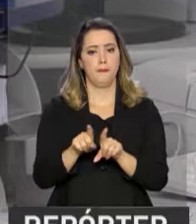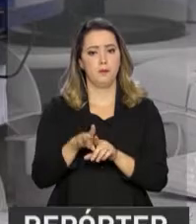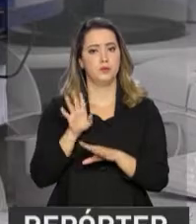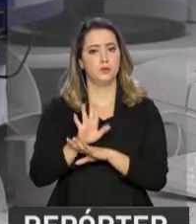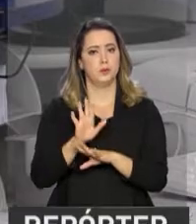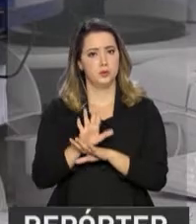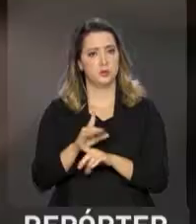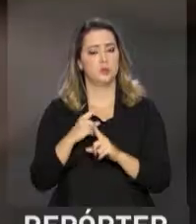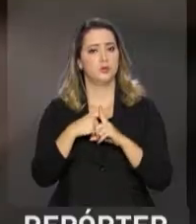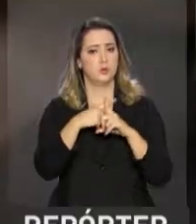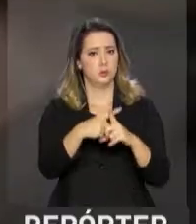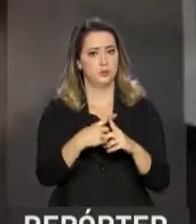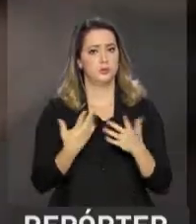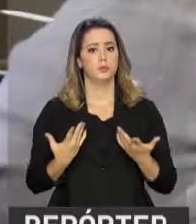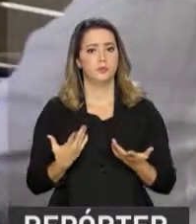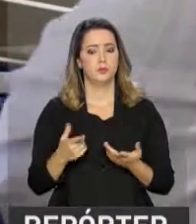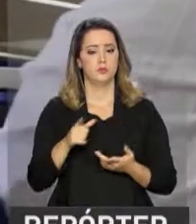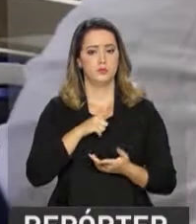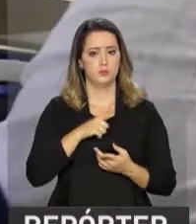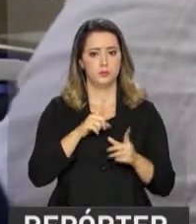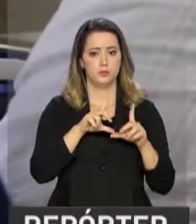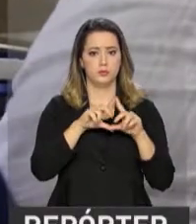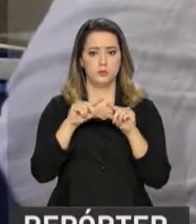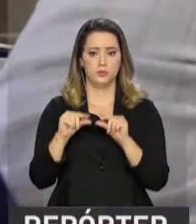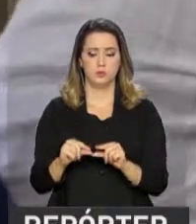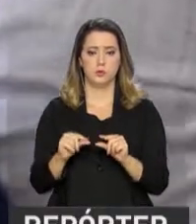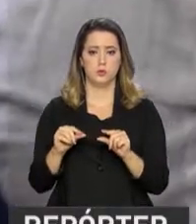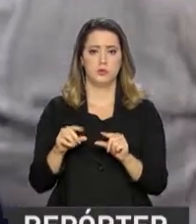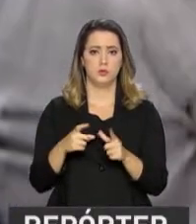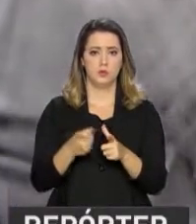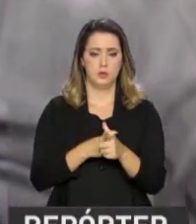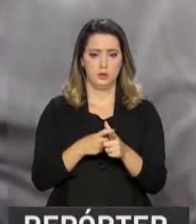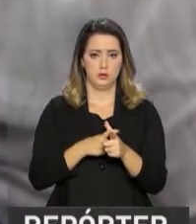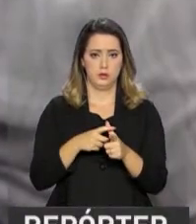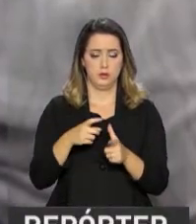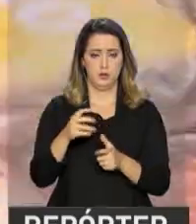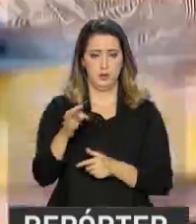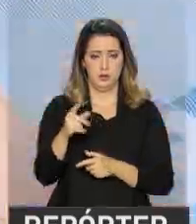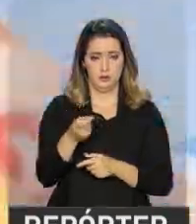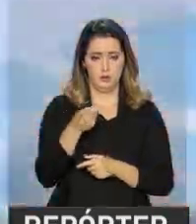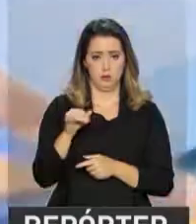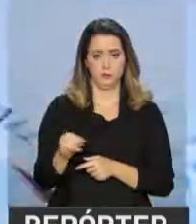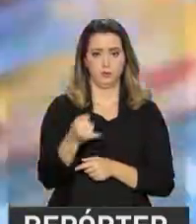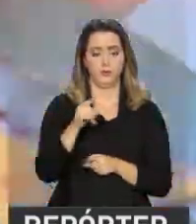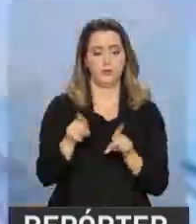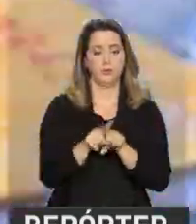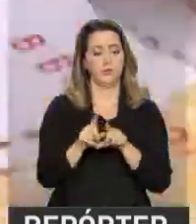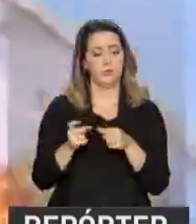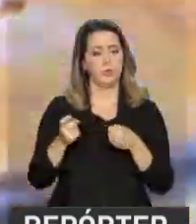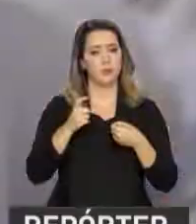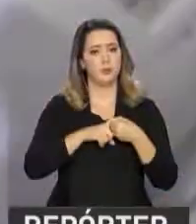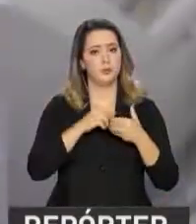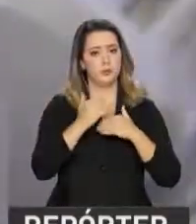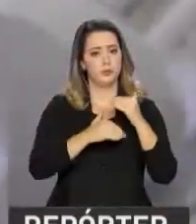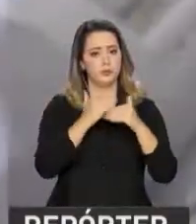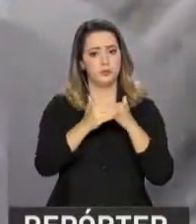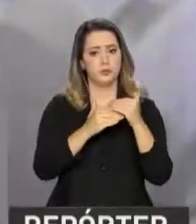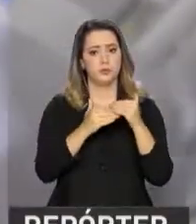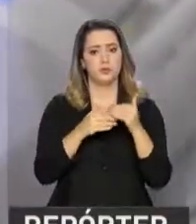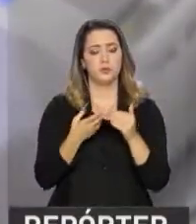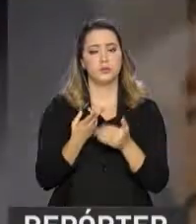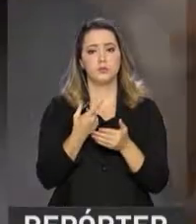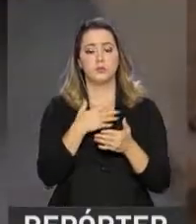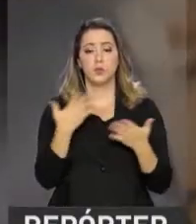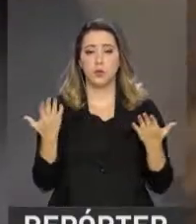contribuindo positivamente à queda da taxa de juros e também a volta, né, uma retomada aí do